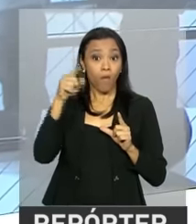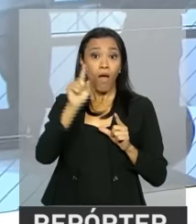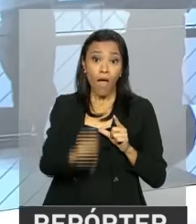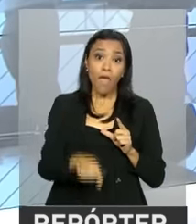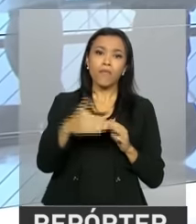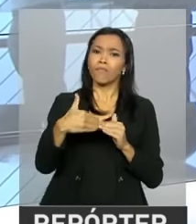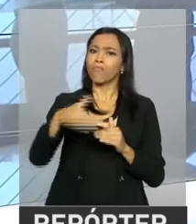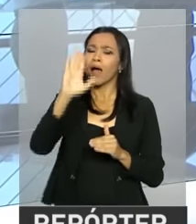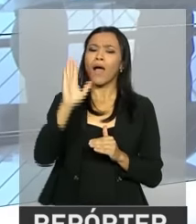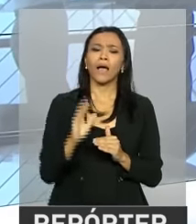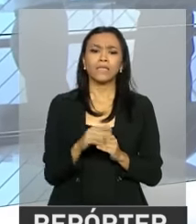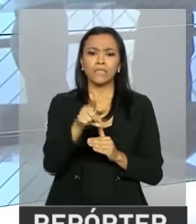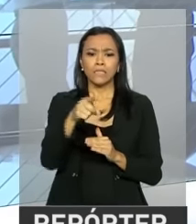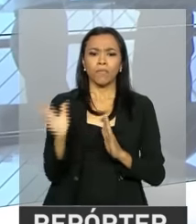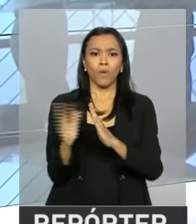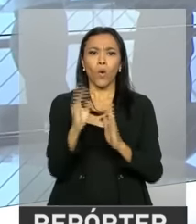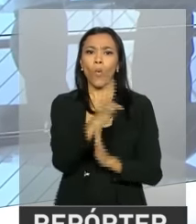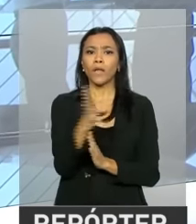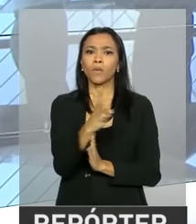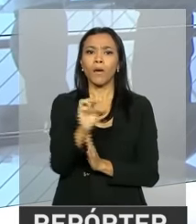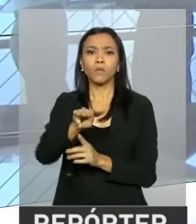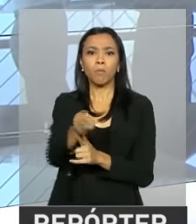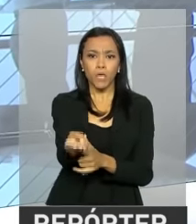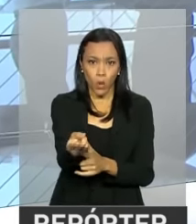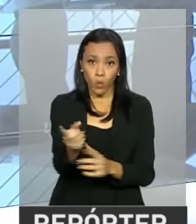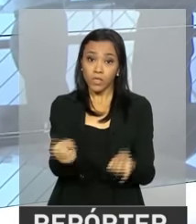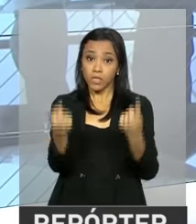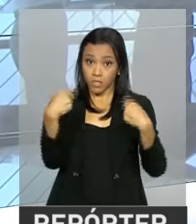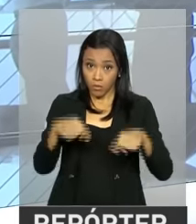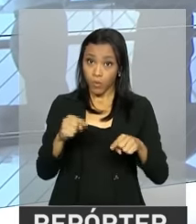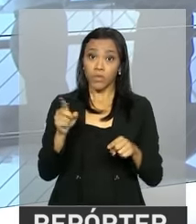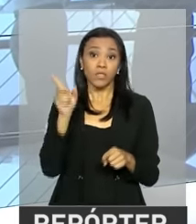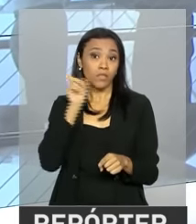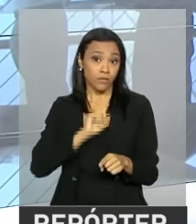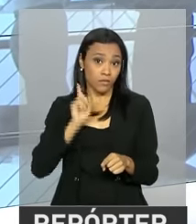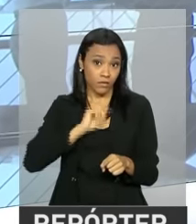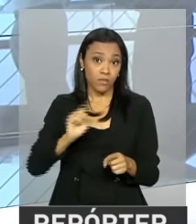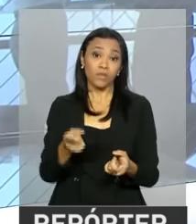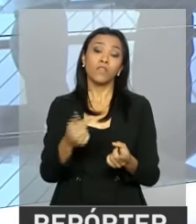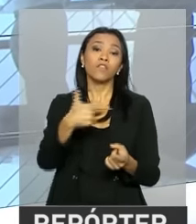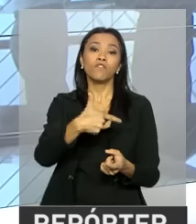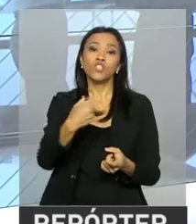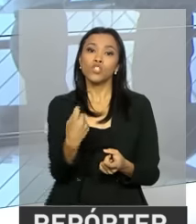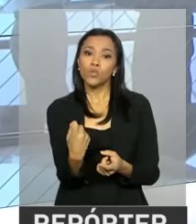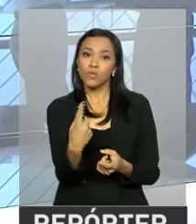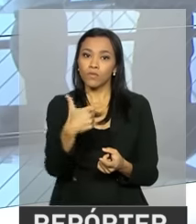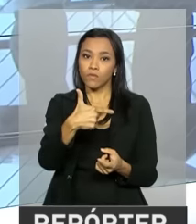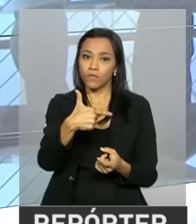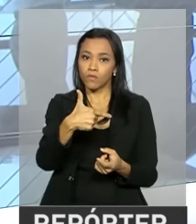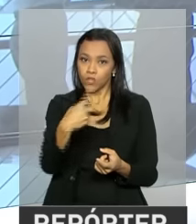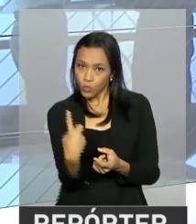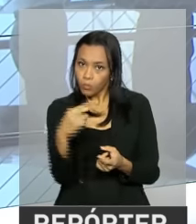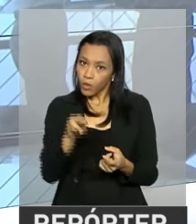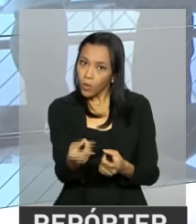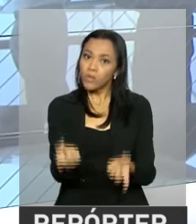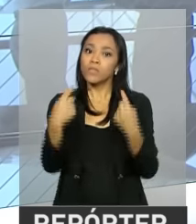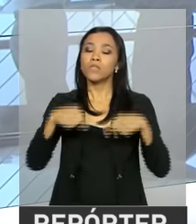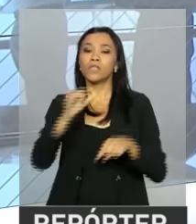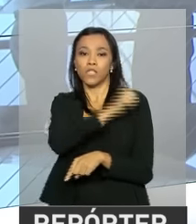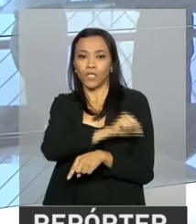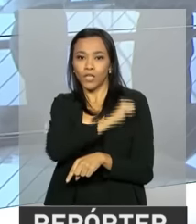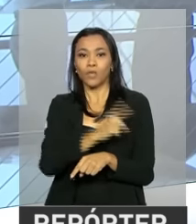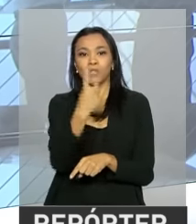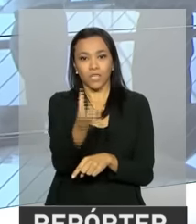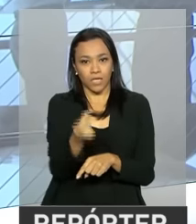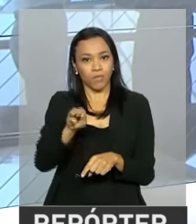estado com mais habitantes 44 milhões seguido por Minas Gerais 20 milhões e Rio de Janeiro 16